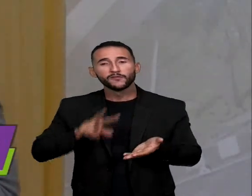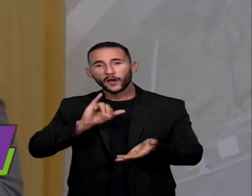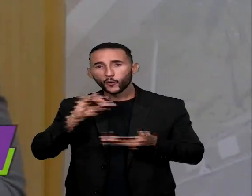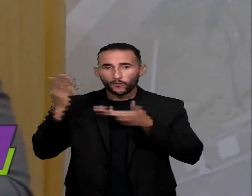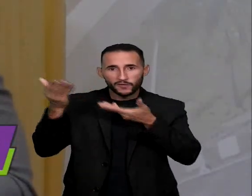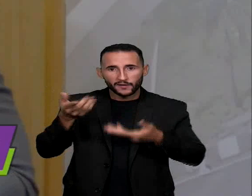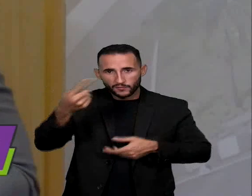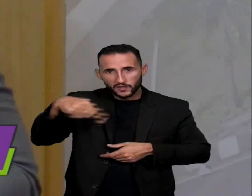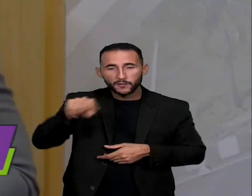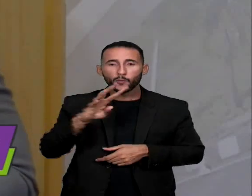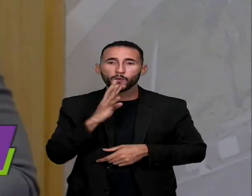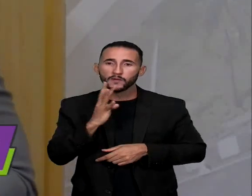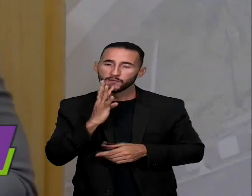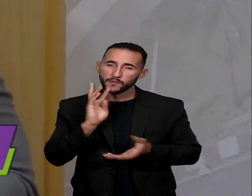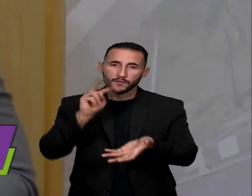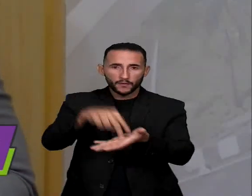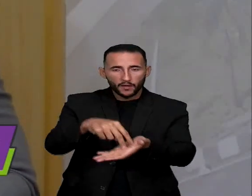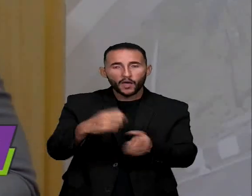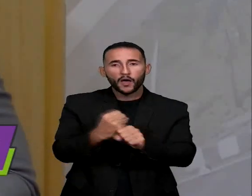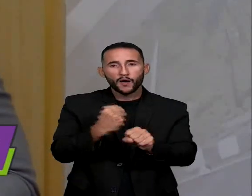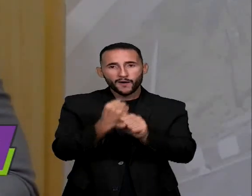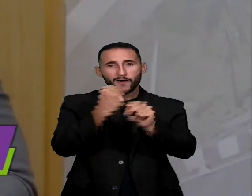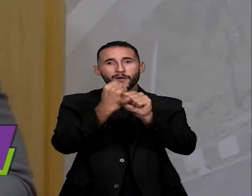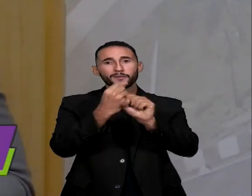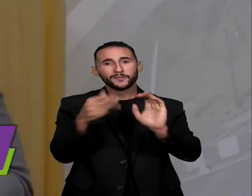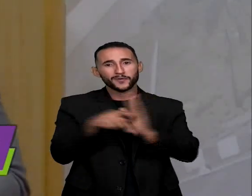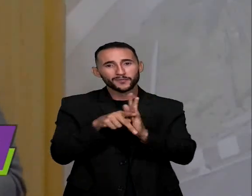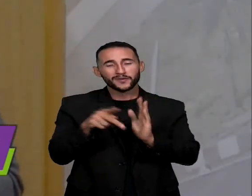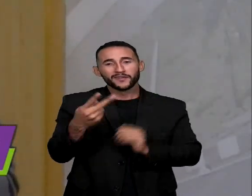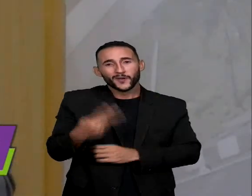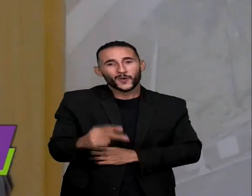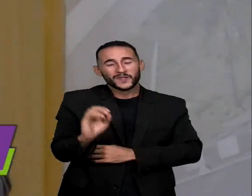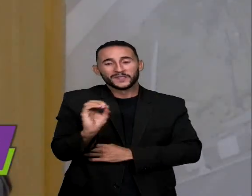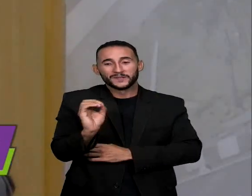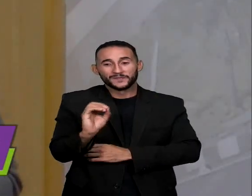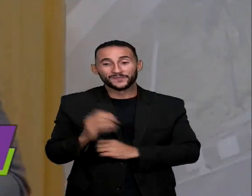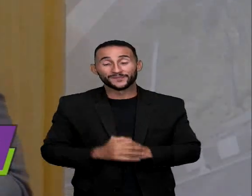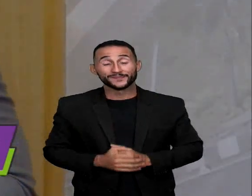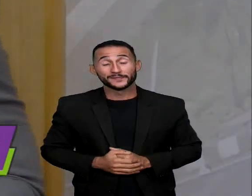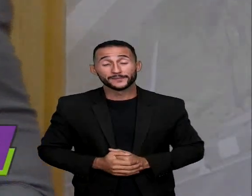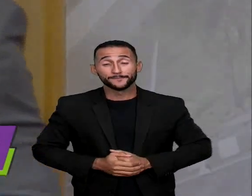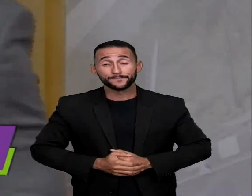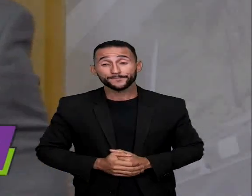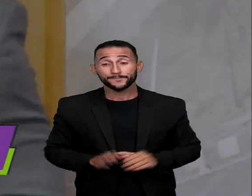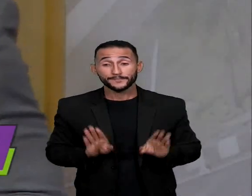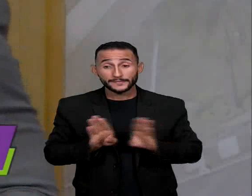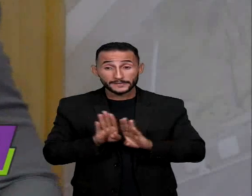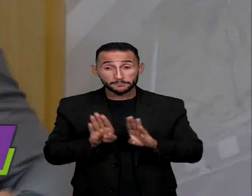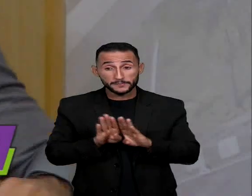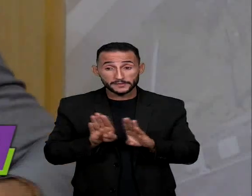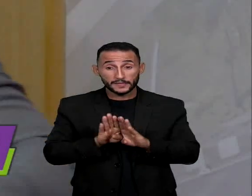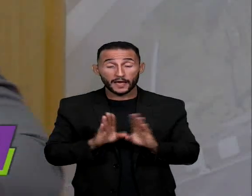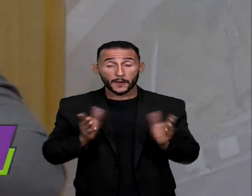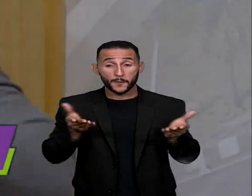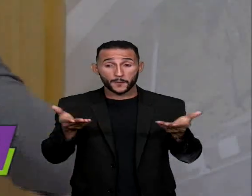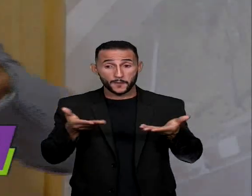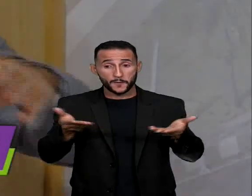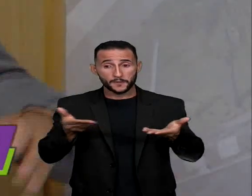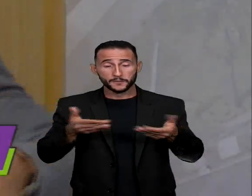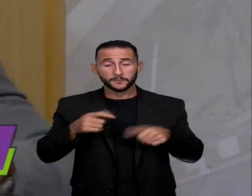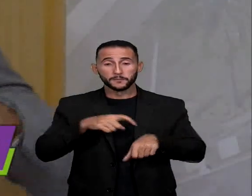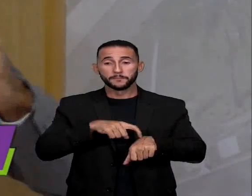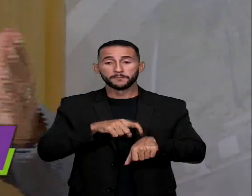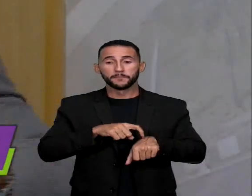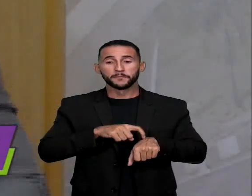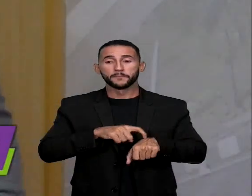conhecer essa importante Conquista paraa nossa cidade tem agora na fase de